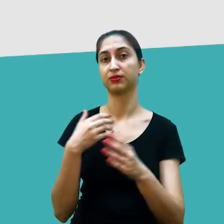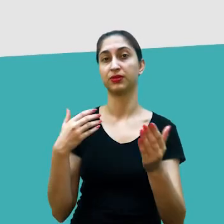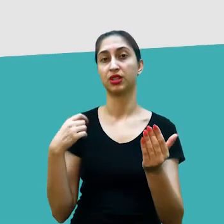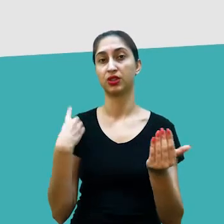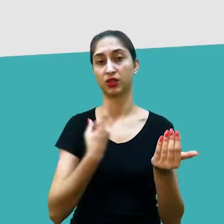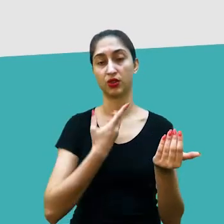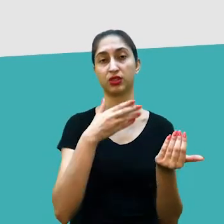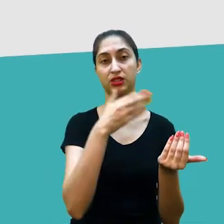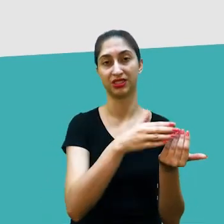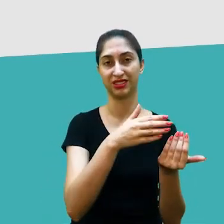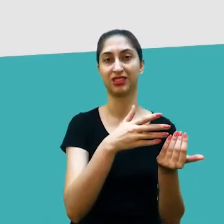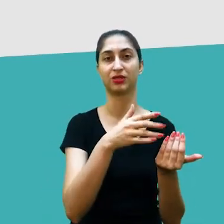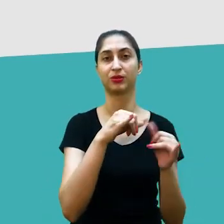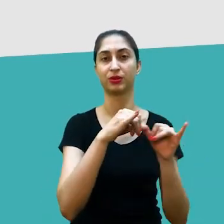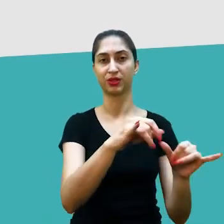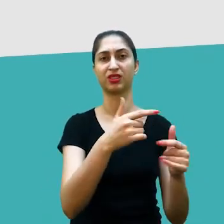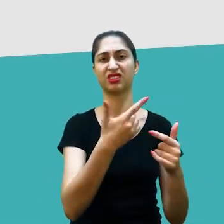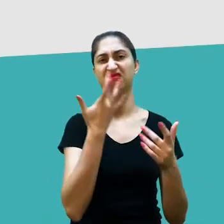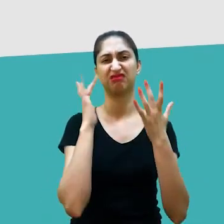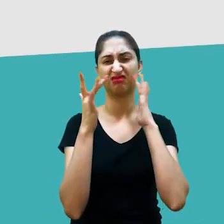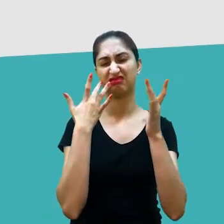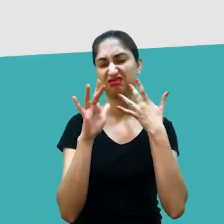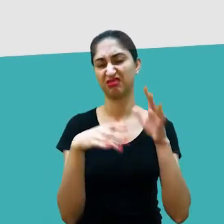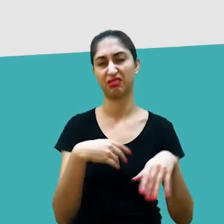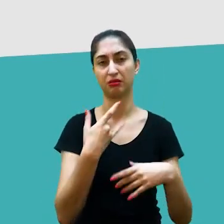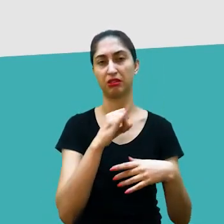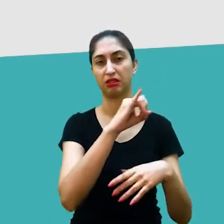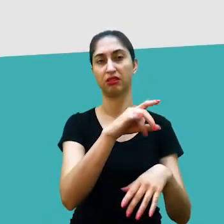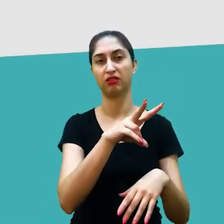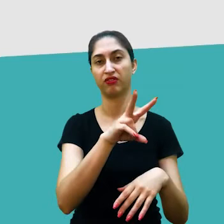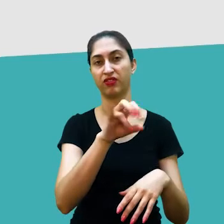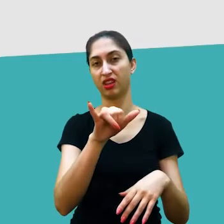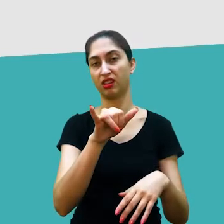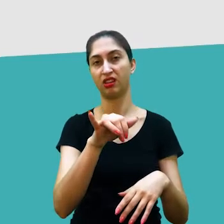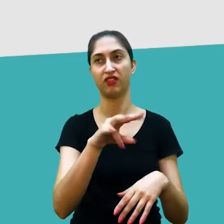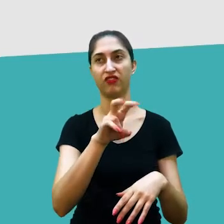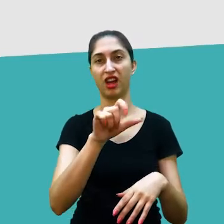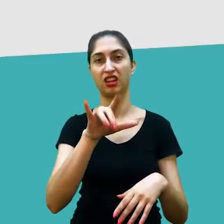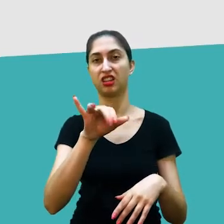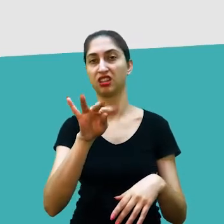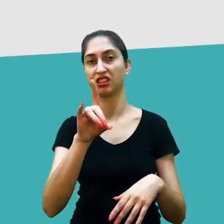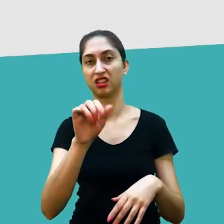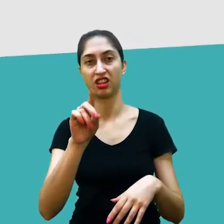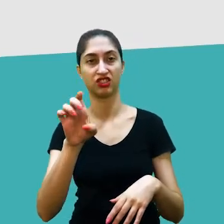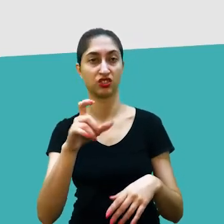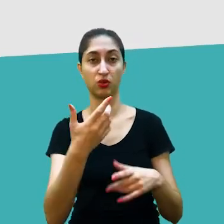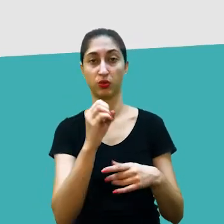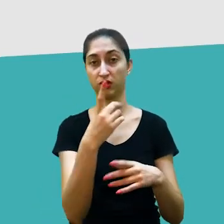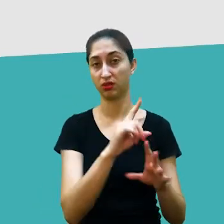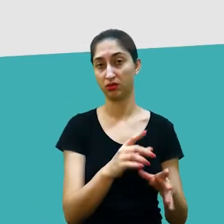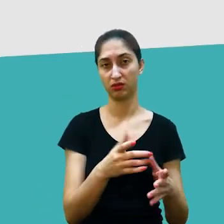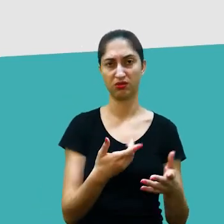tinha validade ou não. Sabe? Quer dizer, não sei, eu estou falando 10 anos, posso até estar errando, mas para mim isso é tão importante, né? Hoje você vai no